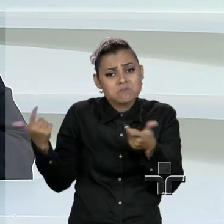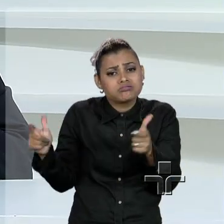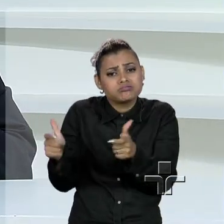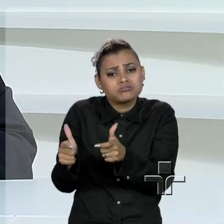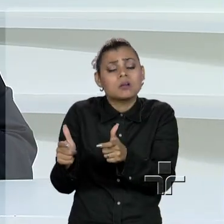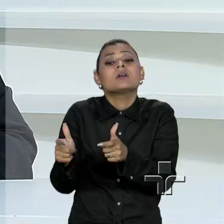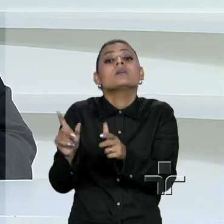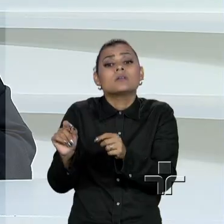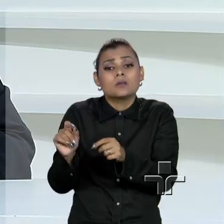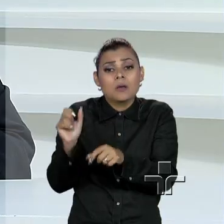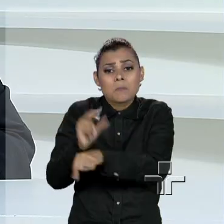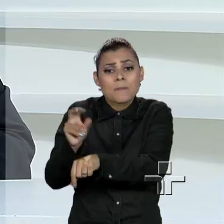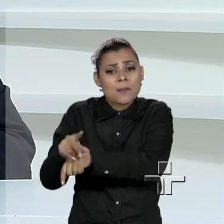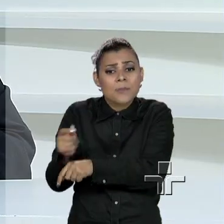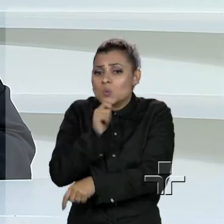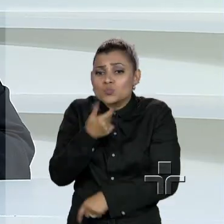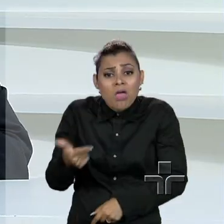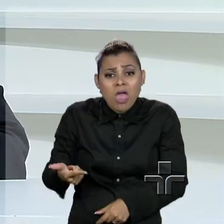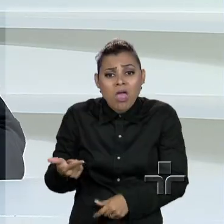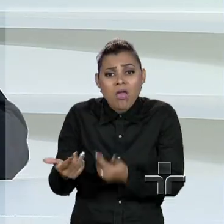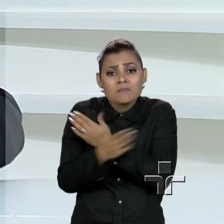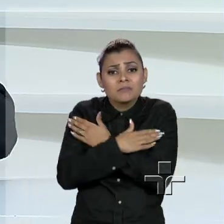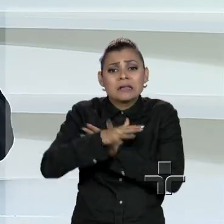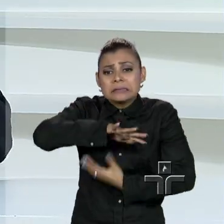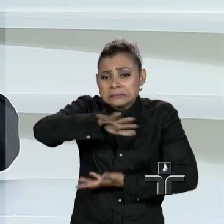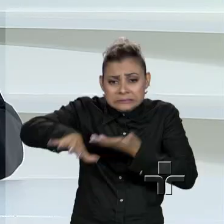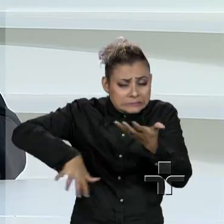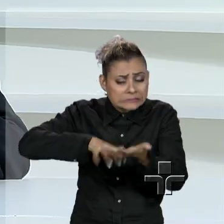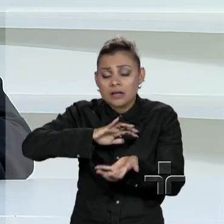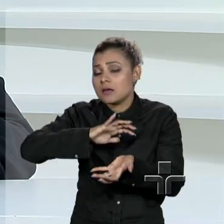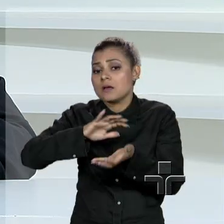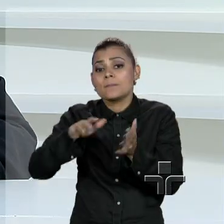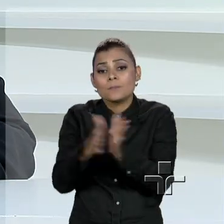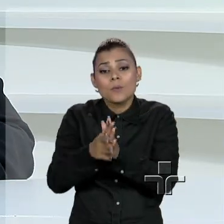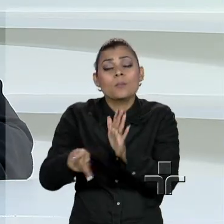e acentuada revolução nas relações.